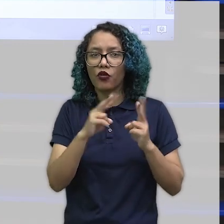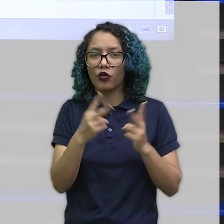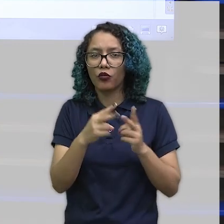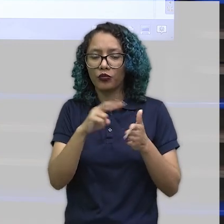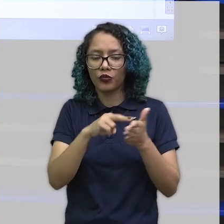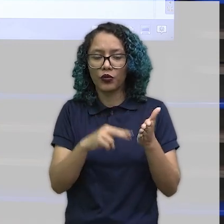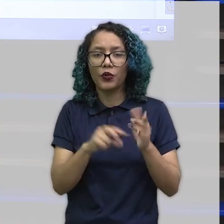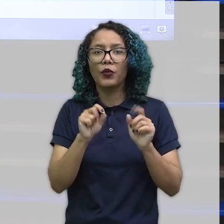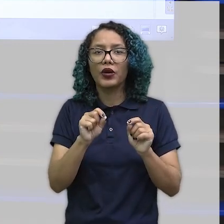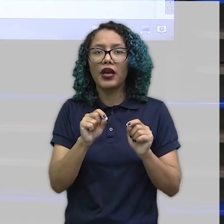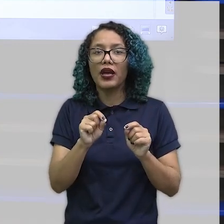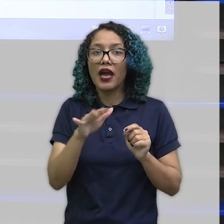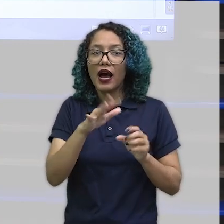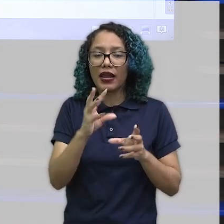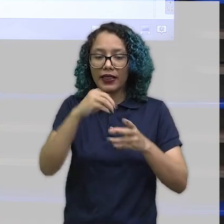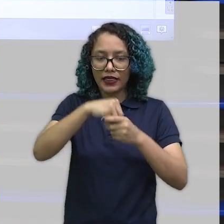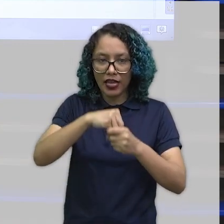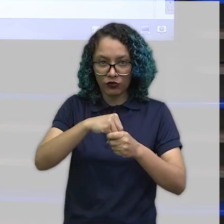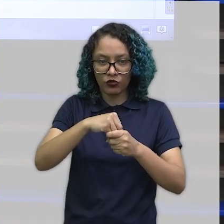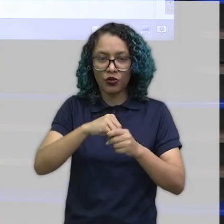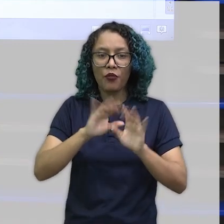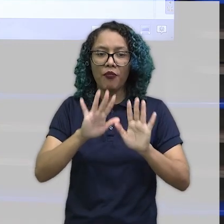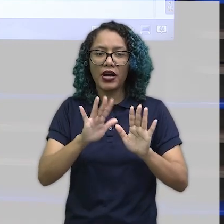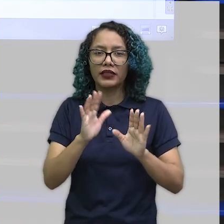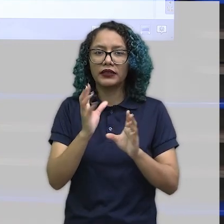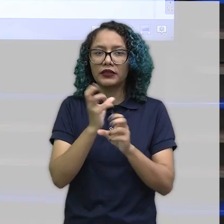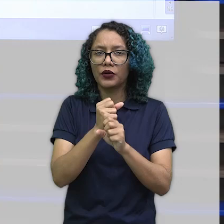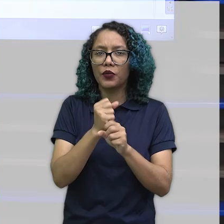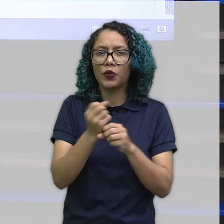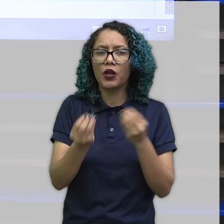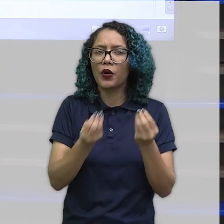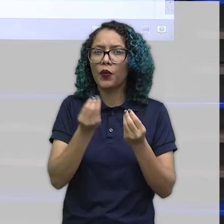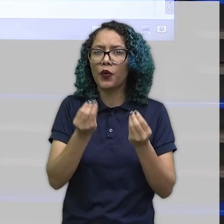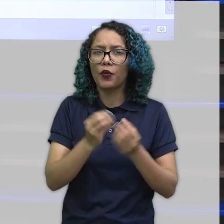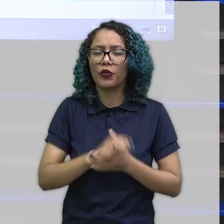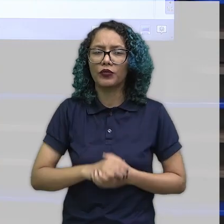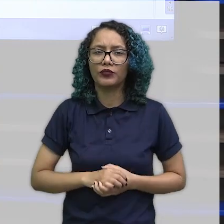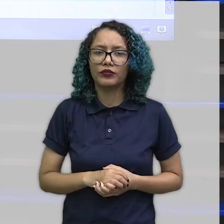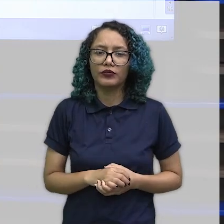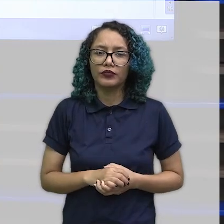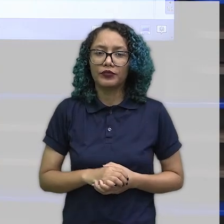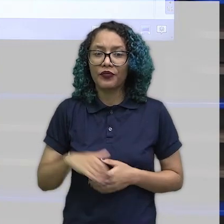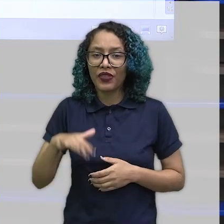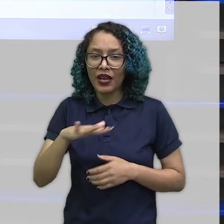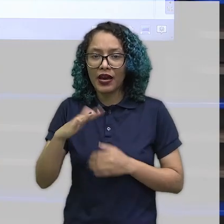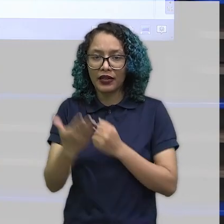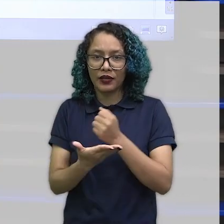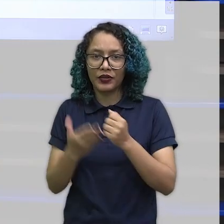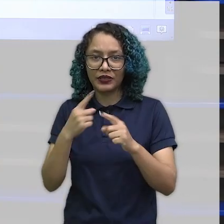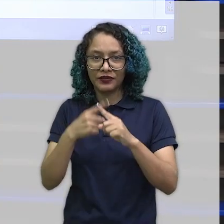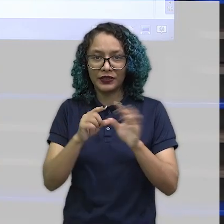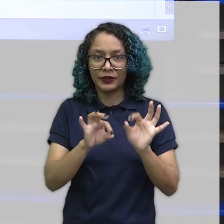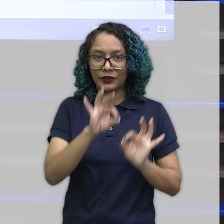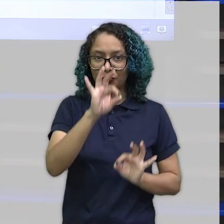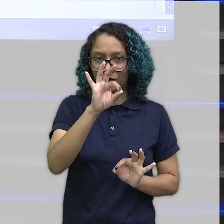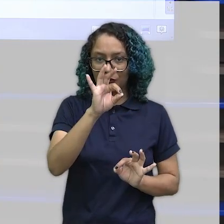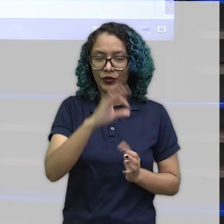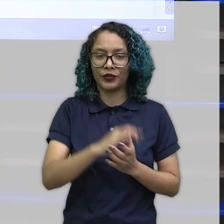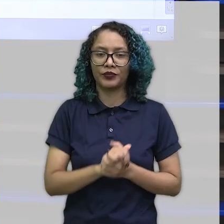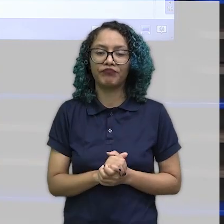É o espaço que ele ocupa. Mas como que eu vou calcular? Vou calcular da seguinte forma, a área da base vezes a